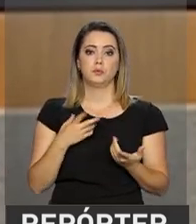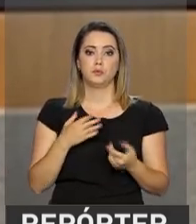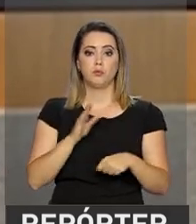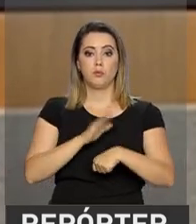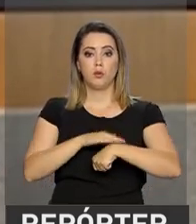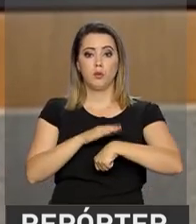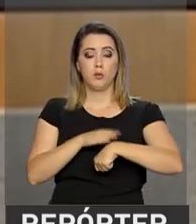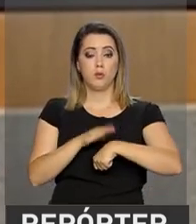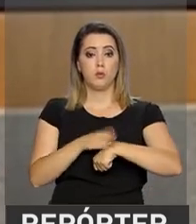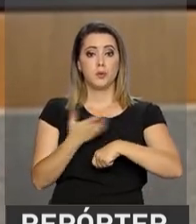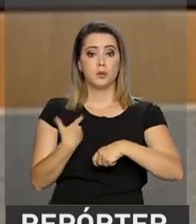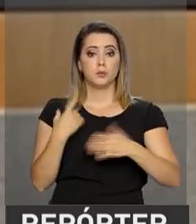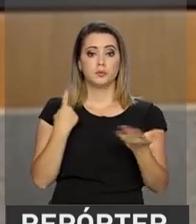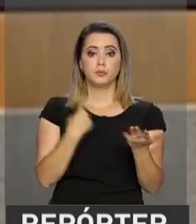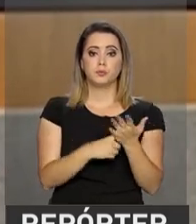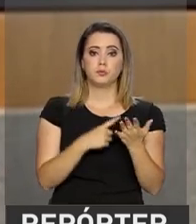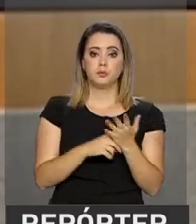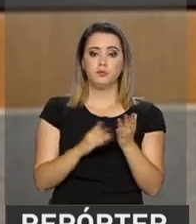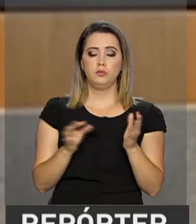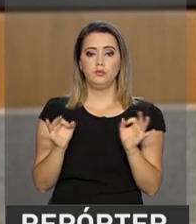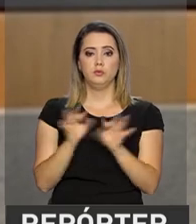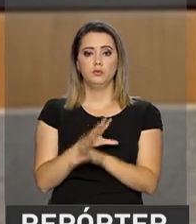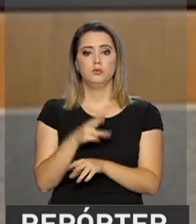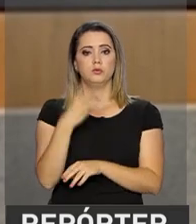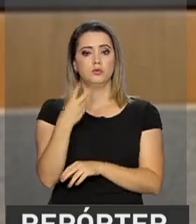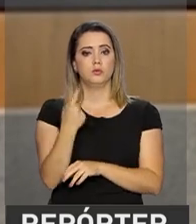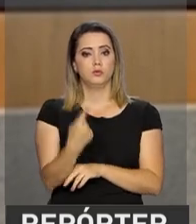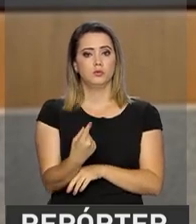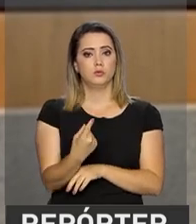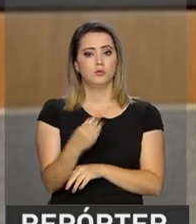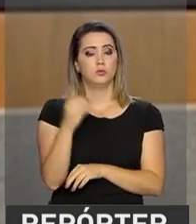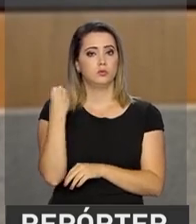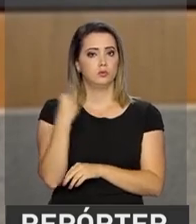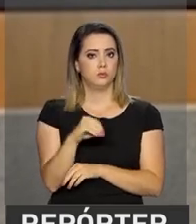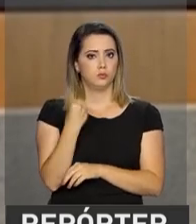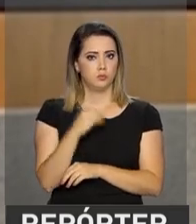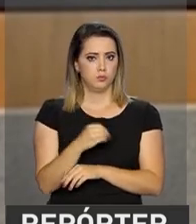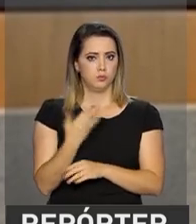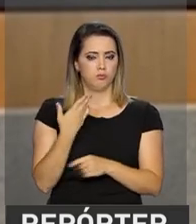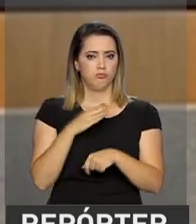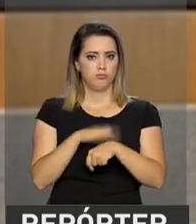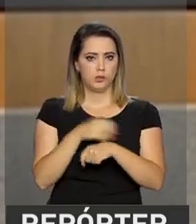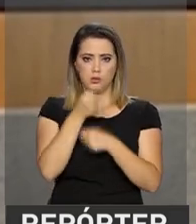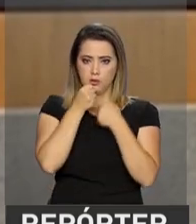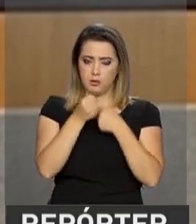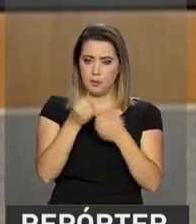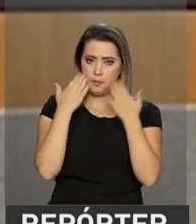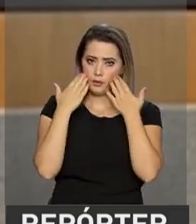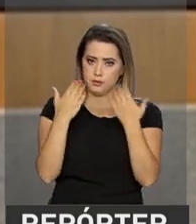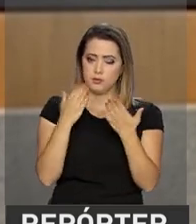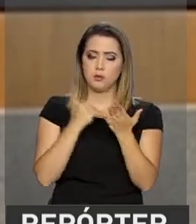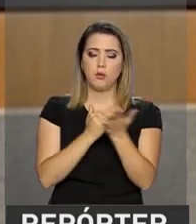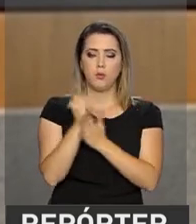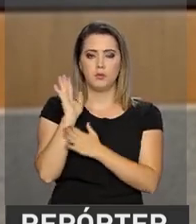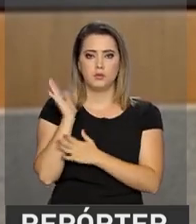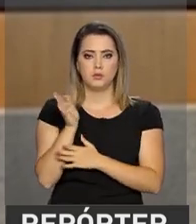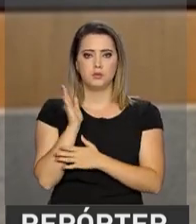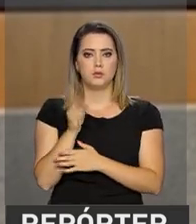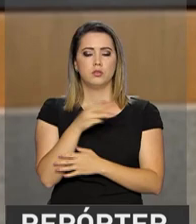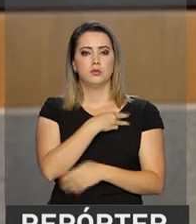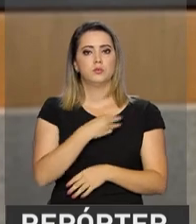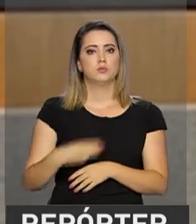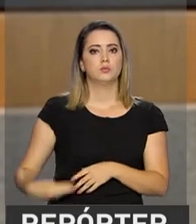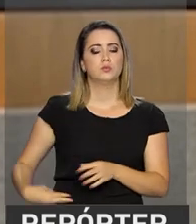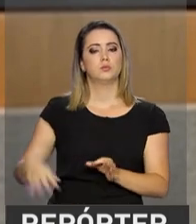prazo para adesão ao programa termina no dia 31 de outubro nessa coletiva que começa daqui a pouco o ministro do